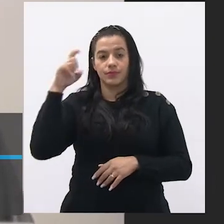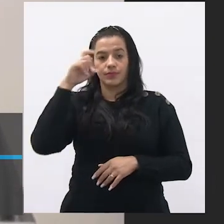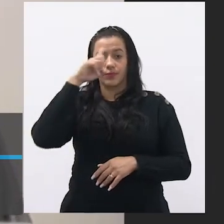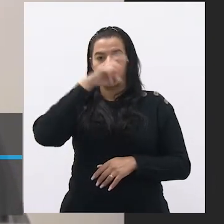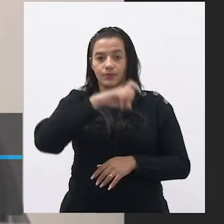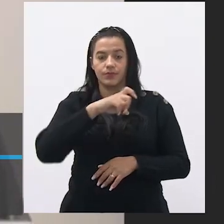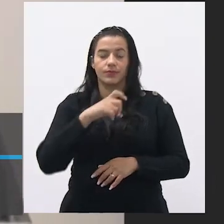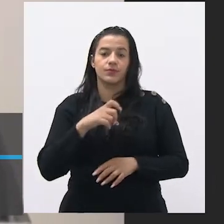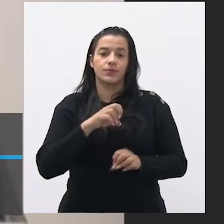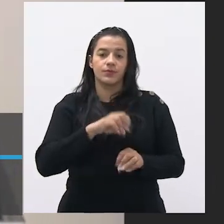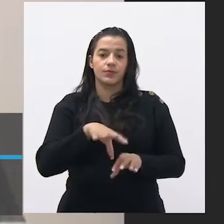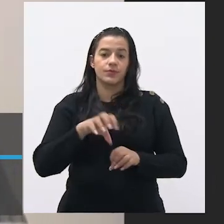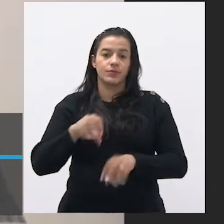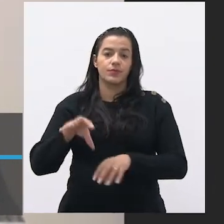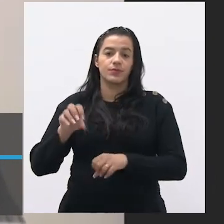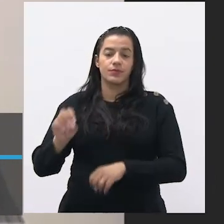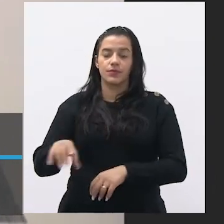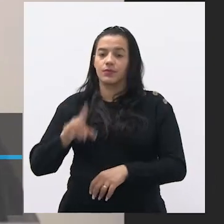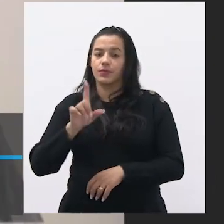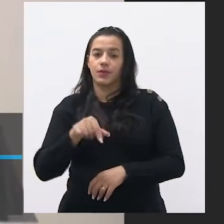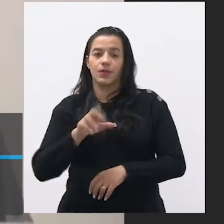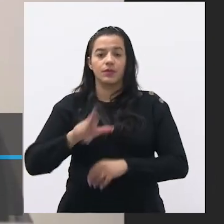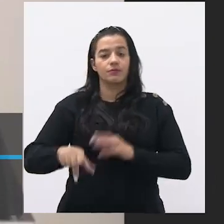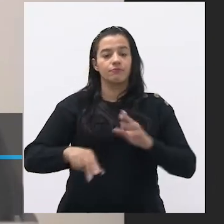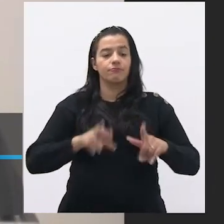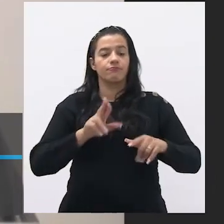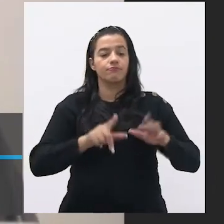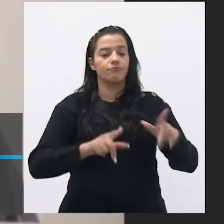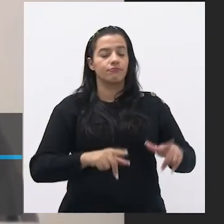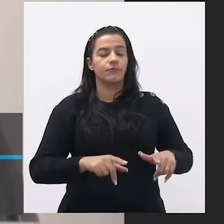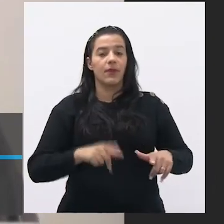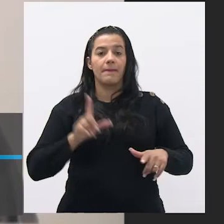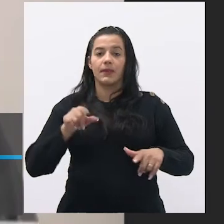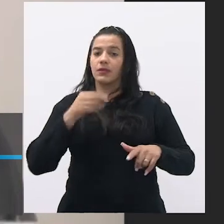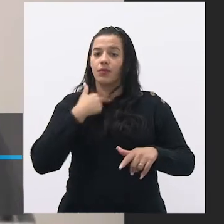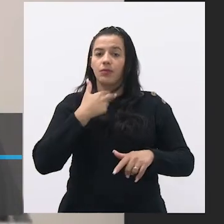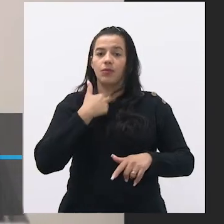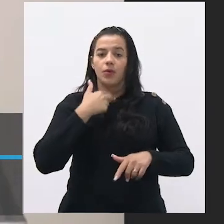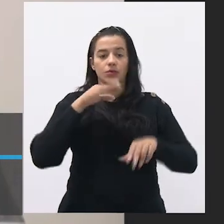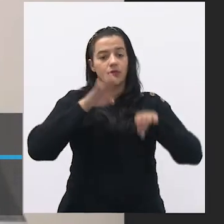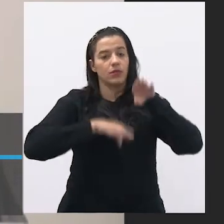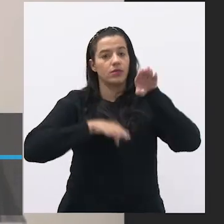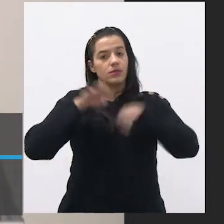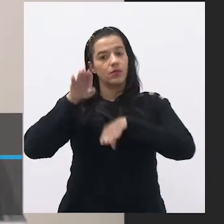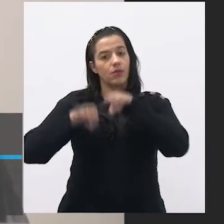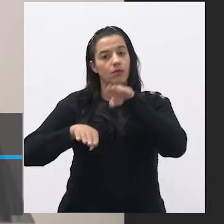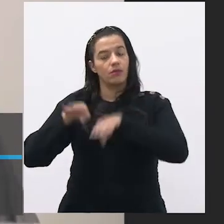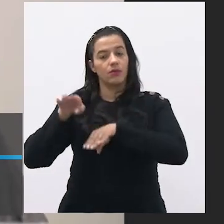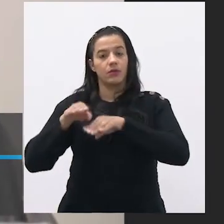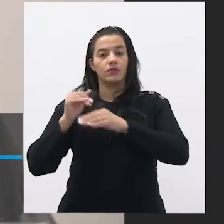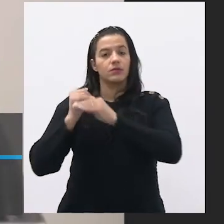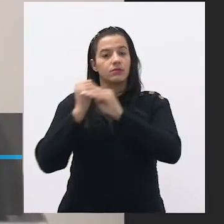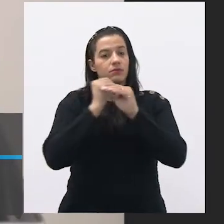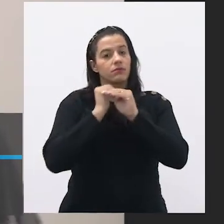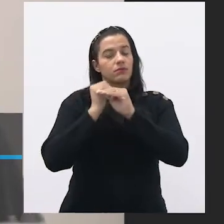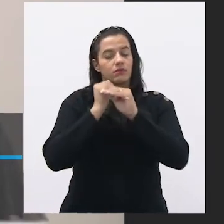as diferenças, mas não que as diferenças representem desigualdades, né? É isso que